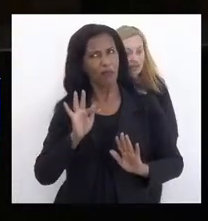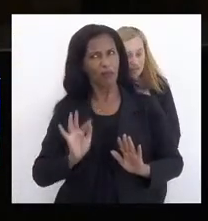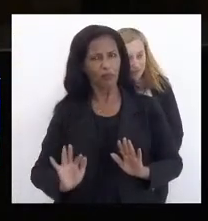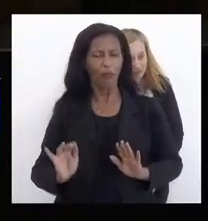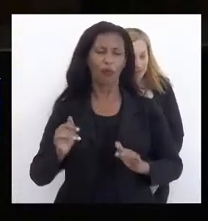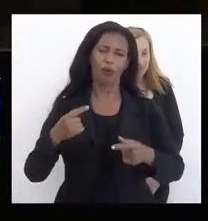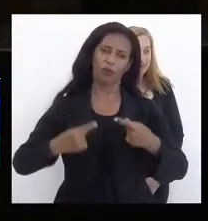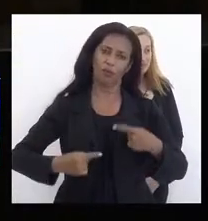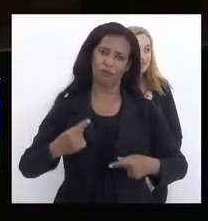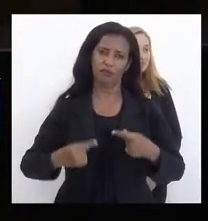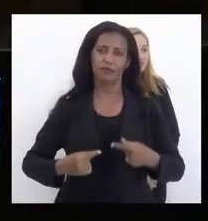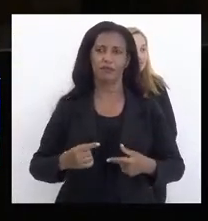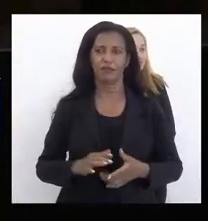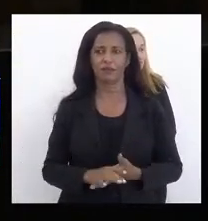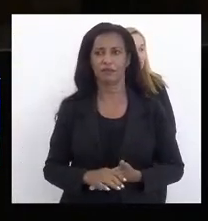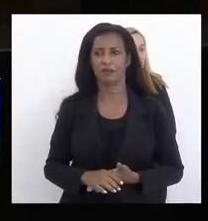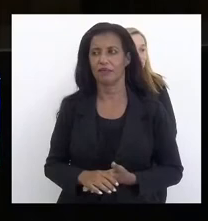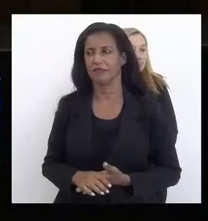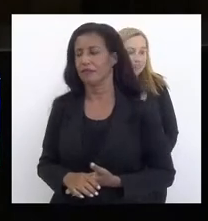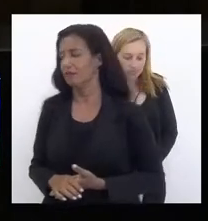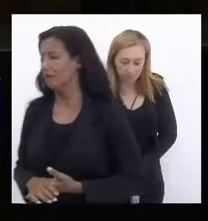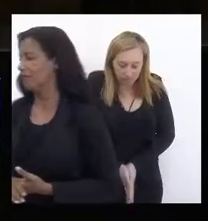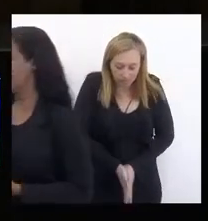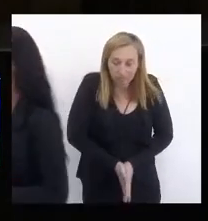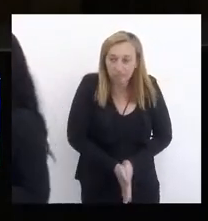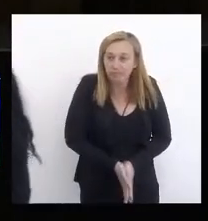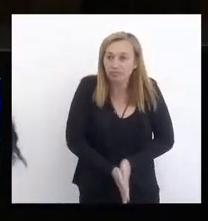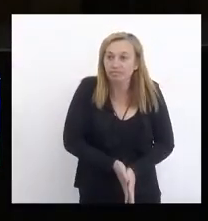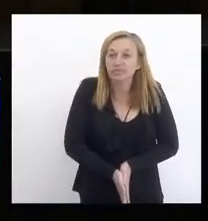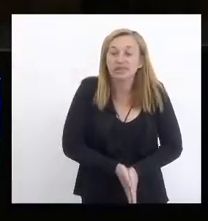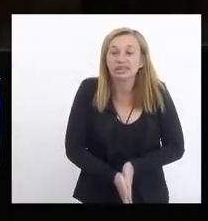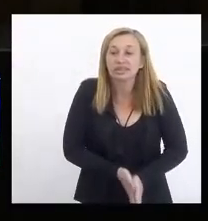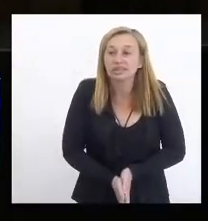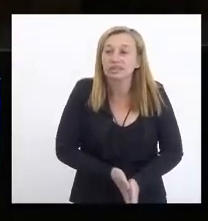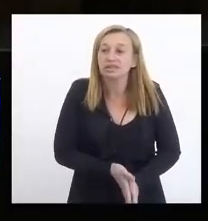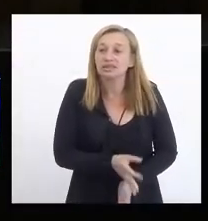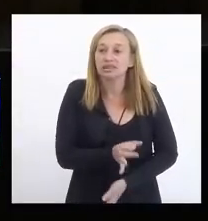foi uma discussão onde praticamente as